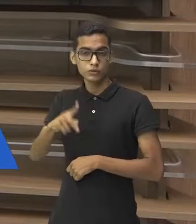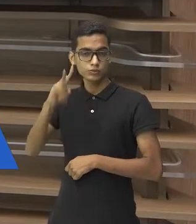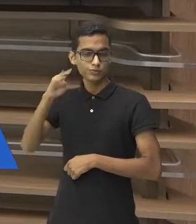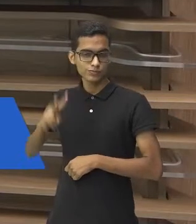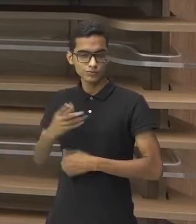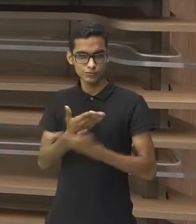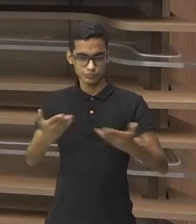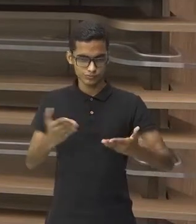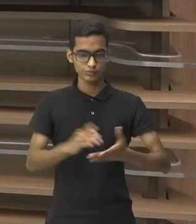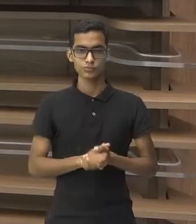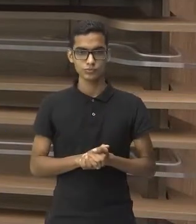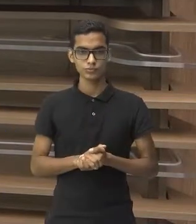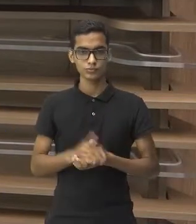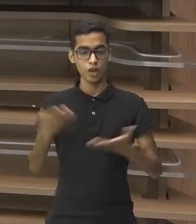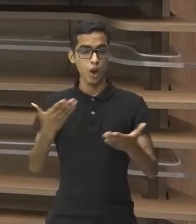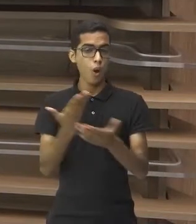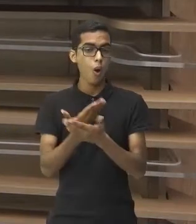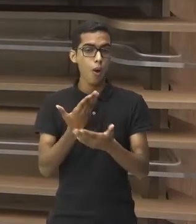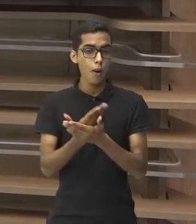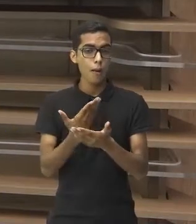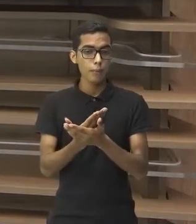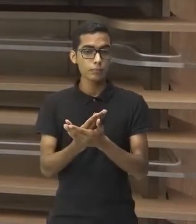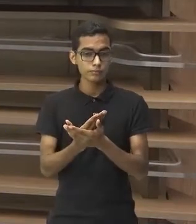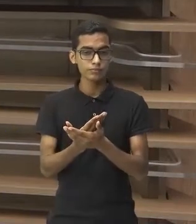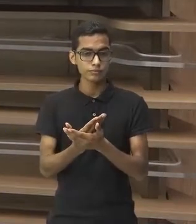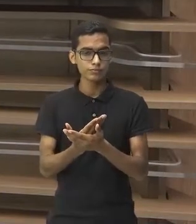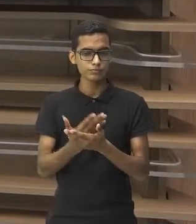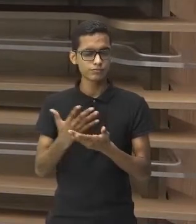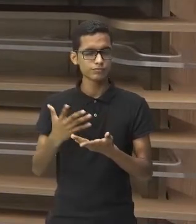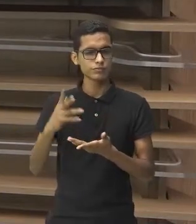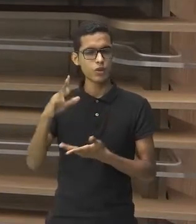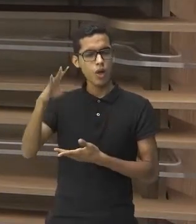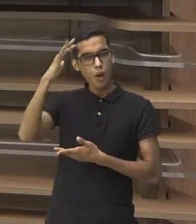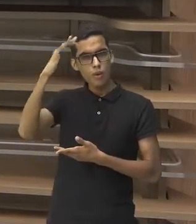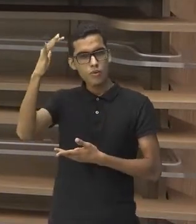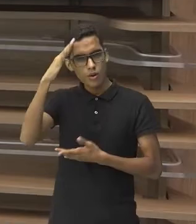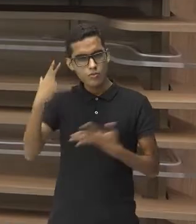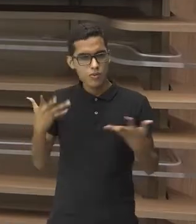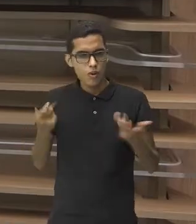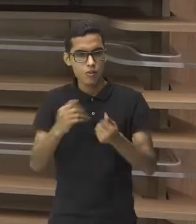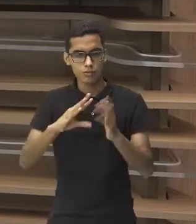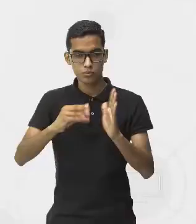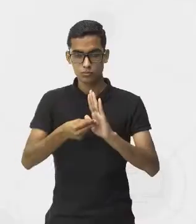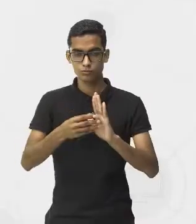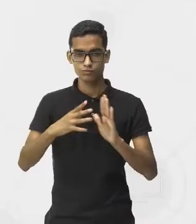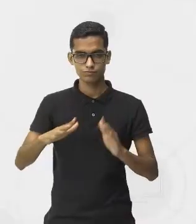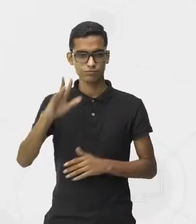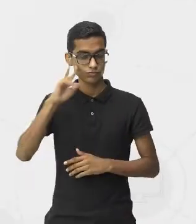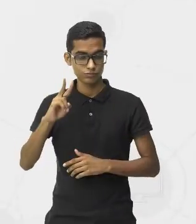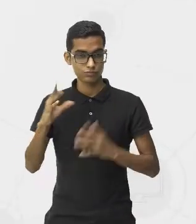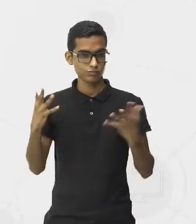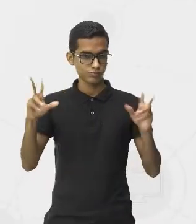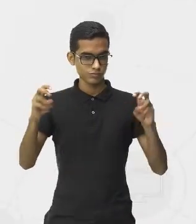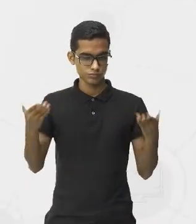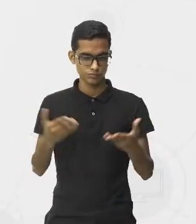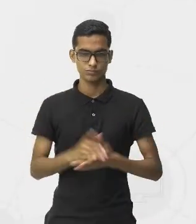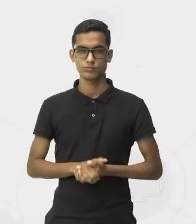História. Estamos aqui para mais uma aula nessa viagem fantástica pela História. Vamos à temática da aula de hoje.